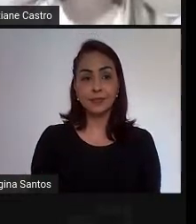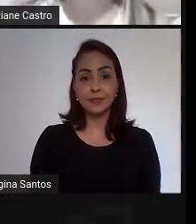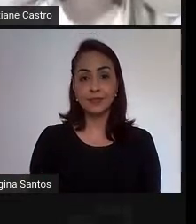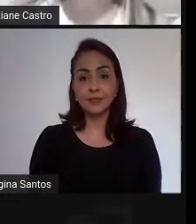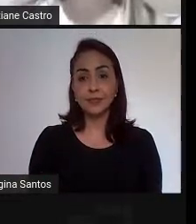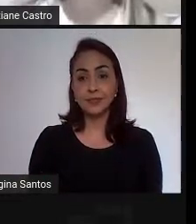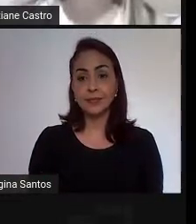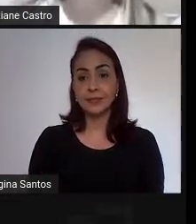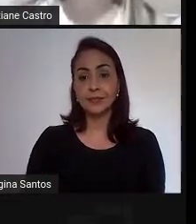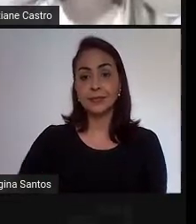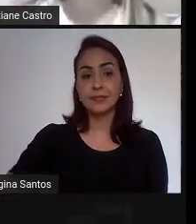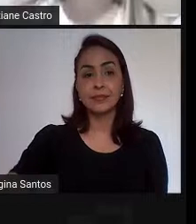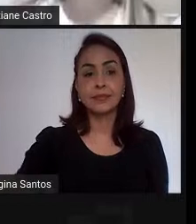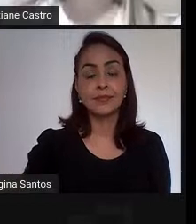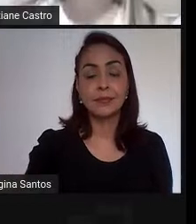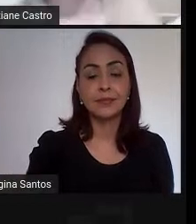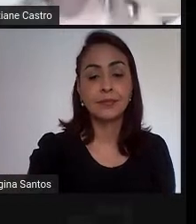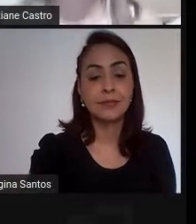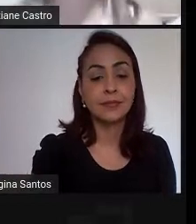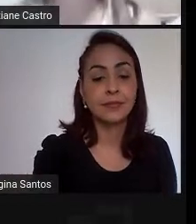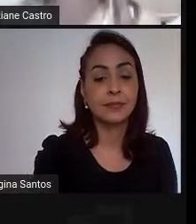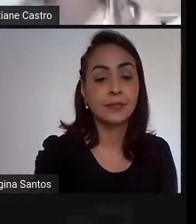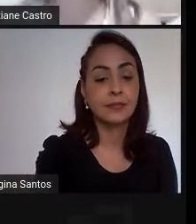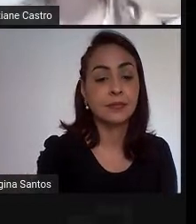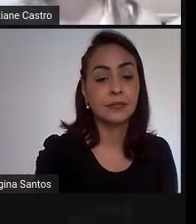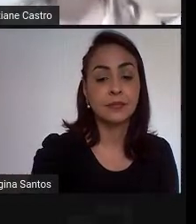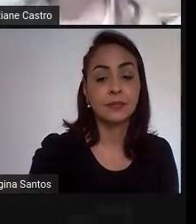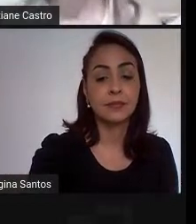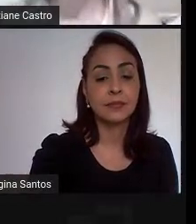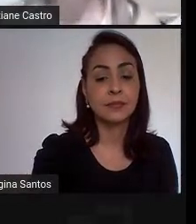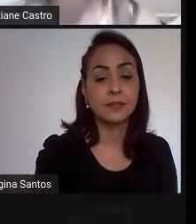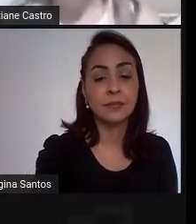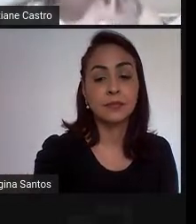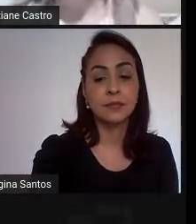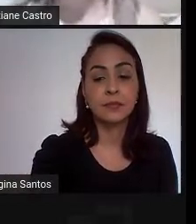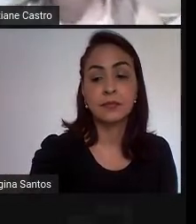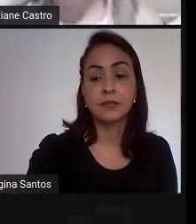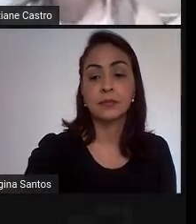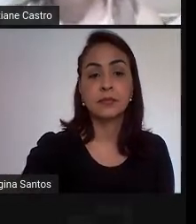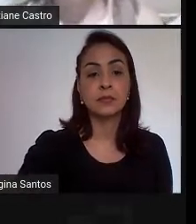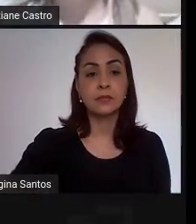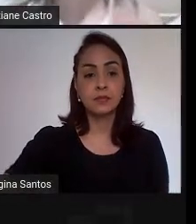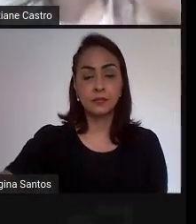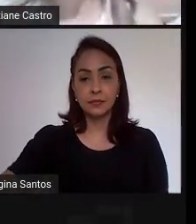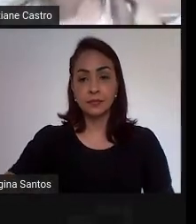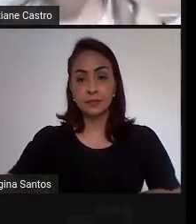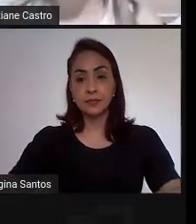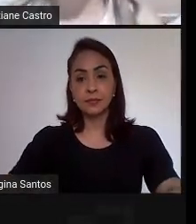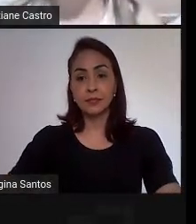tem até um texto que ela analisa muito essa disputa